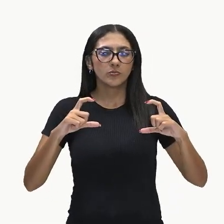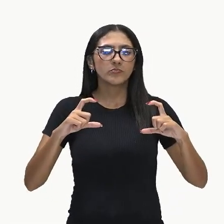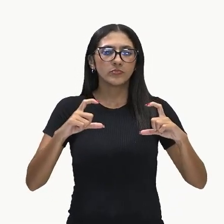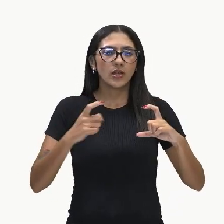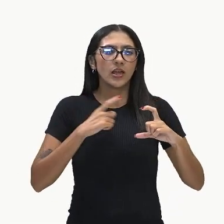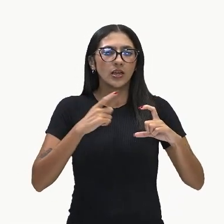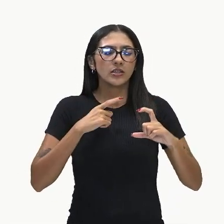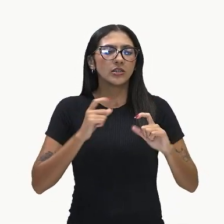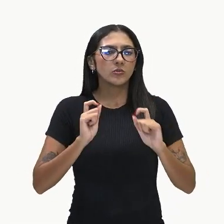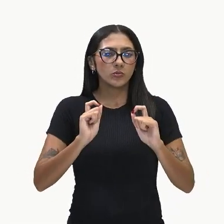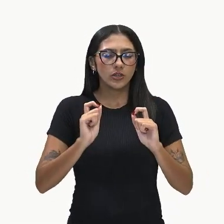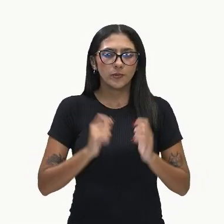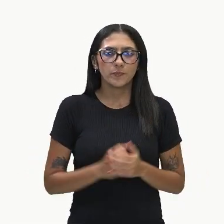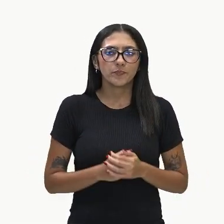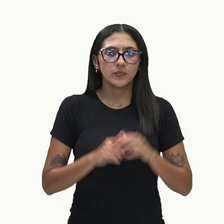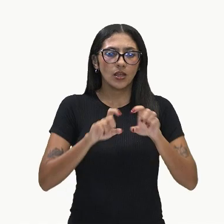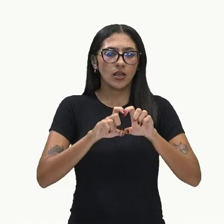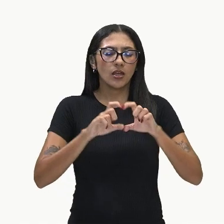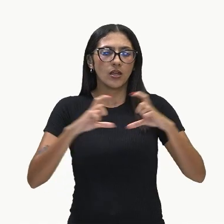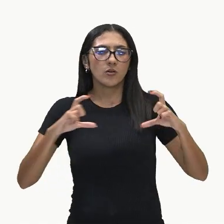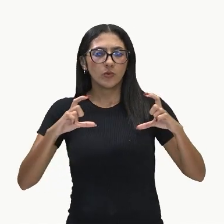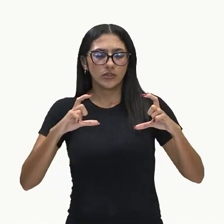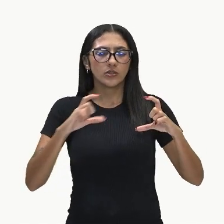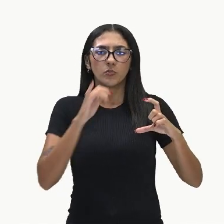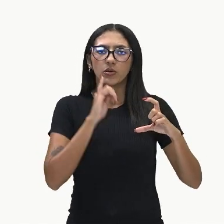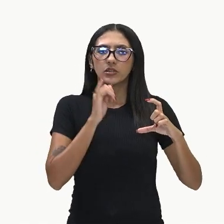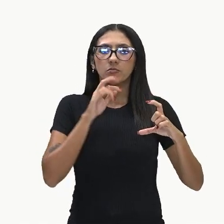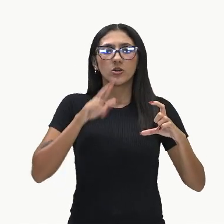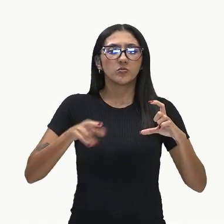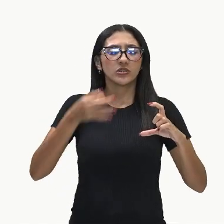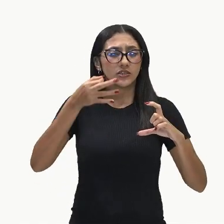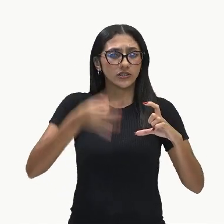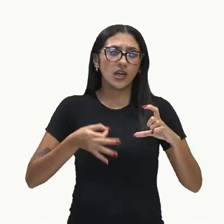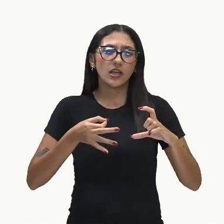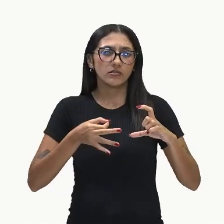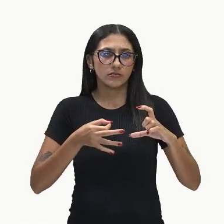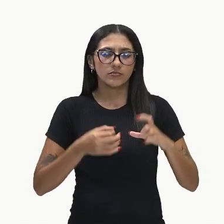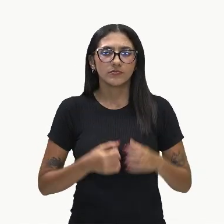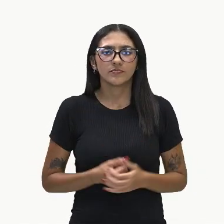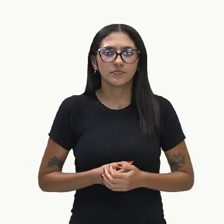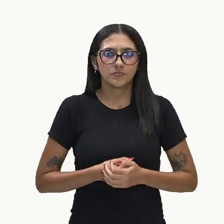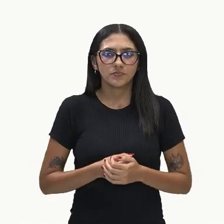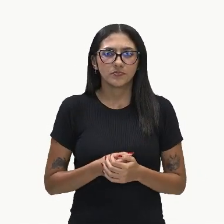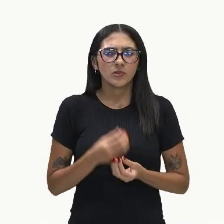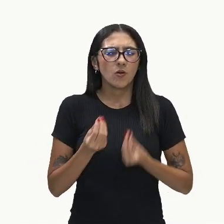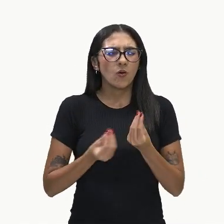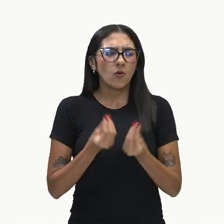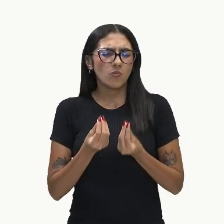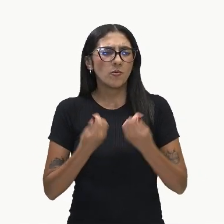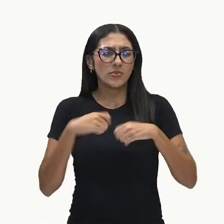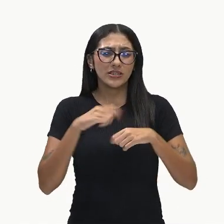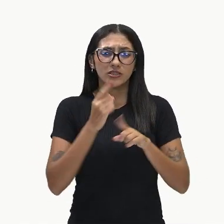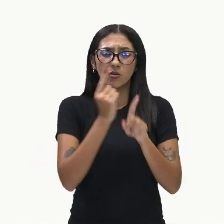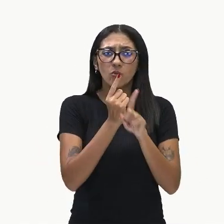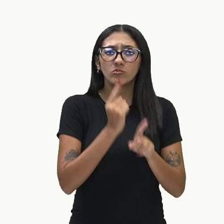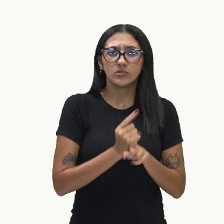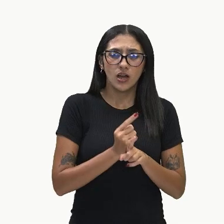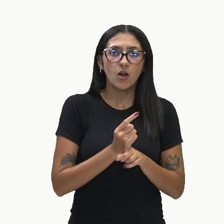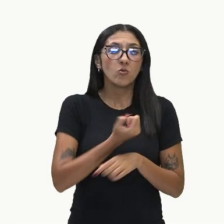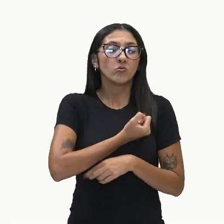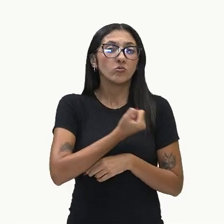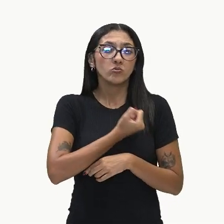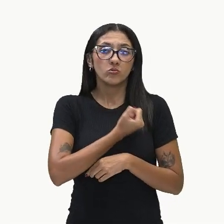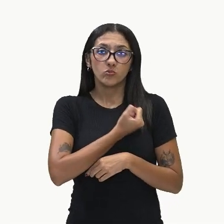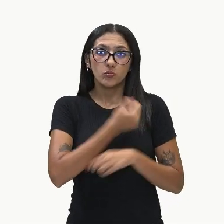tornar isso aqui uma sentença verdadeira. Como assim? Eu preciso achar um valor para x